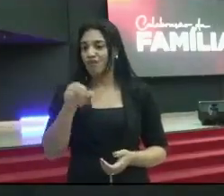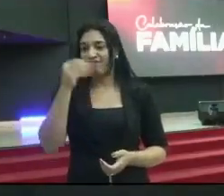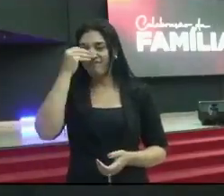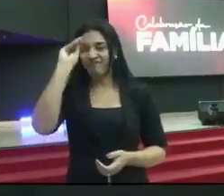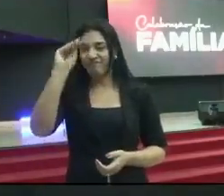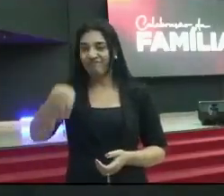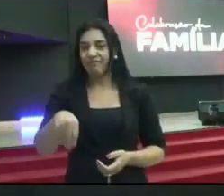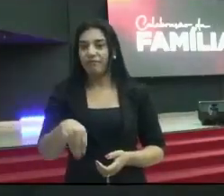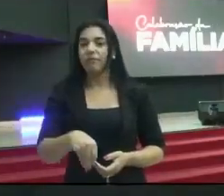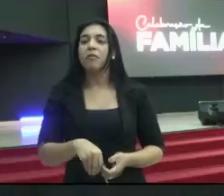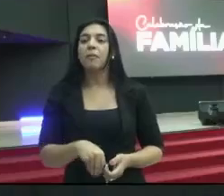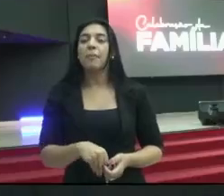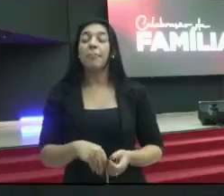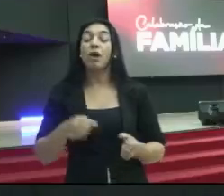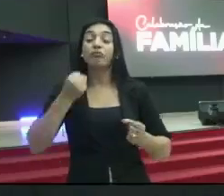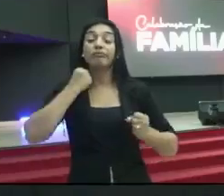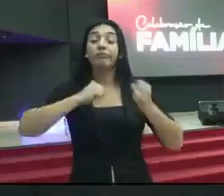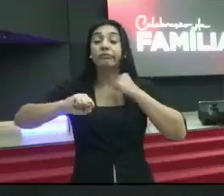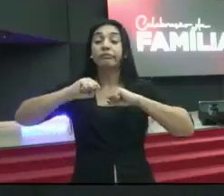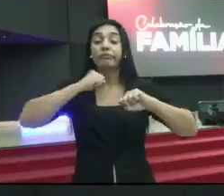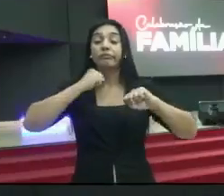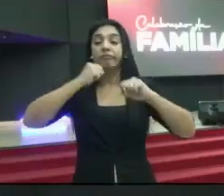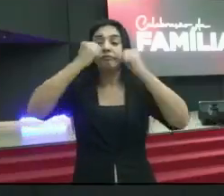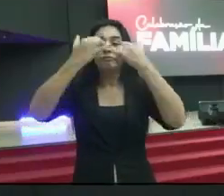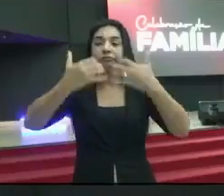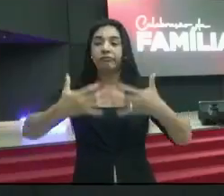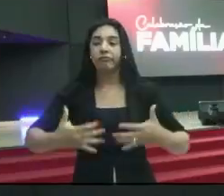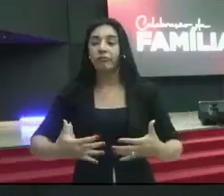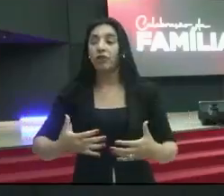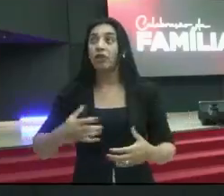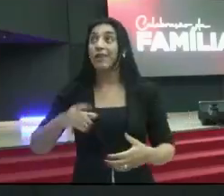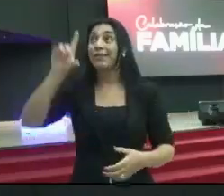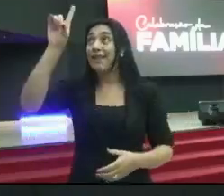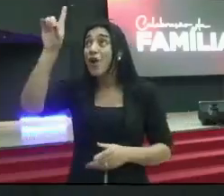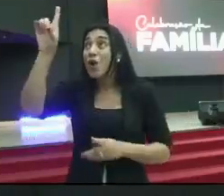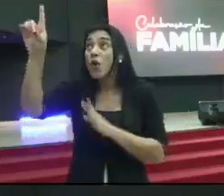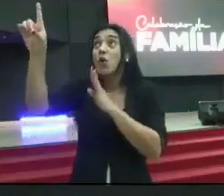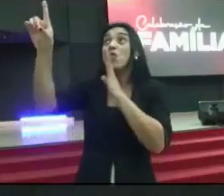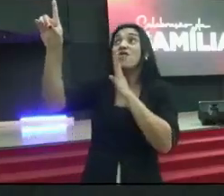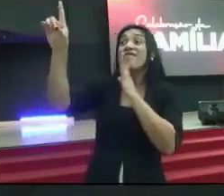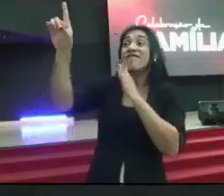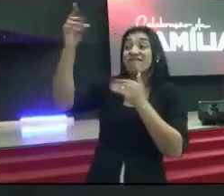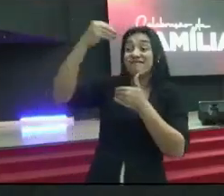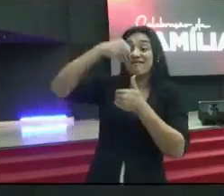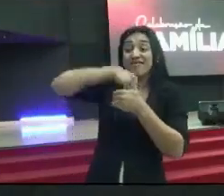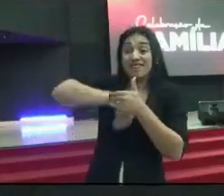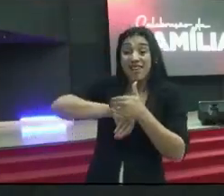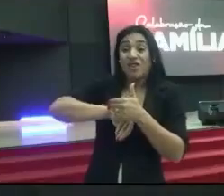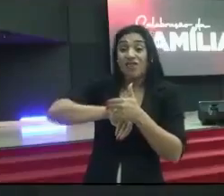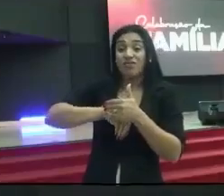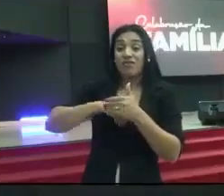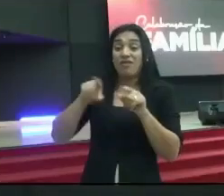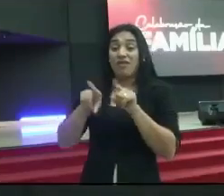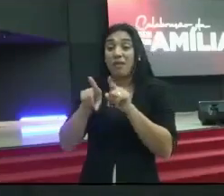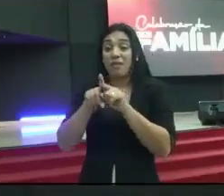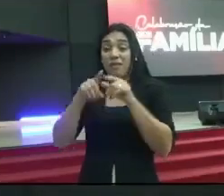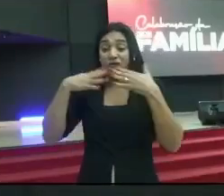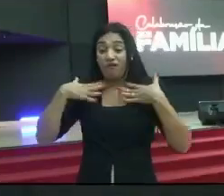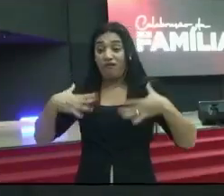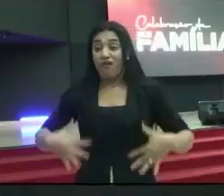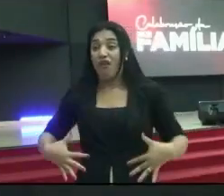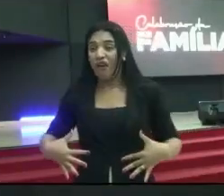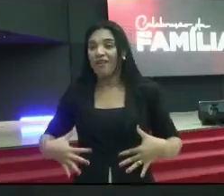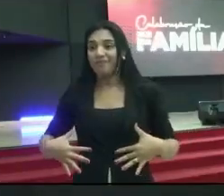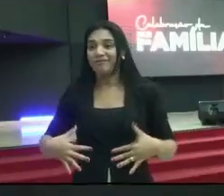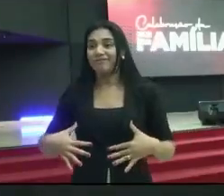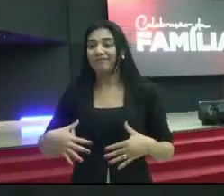O salmista disse: tu me conheces por dentro e por fora.